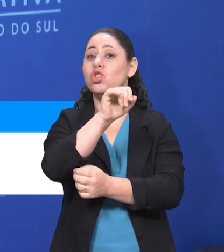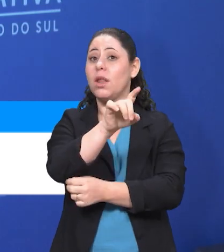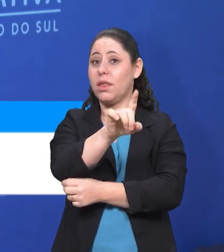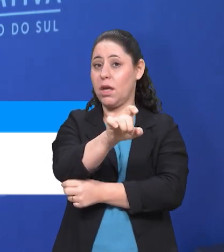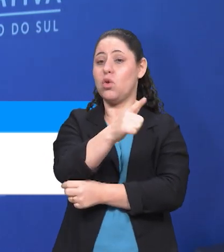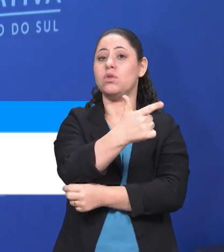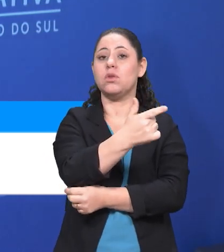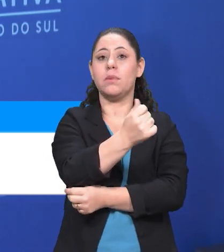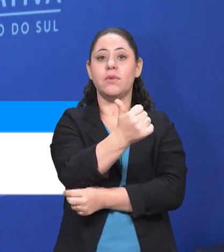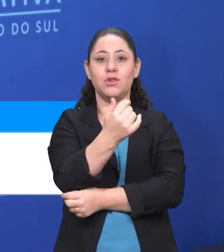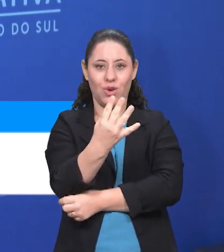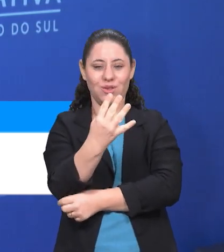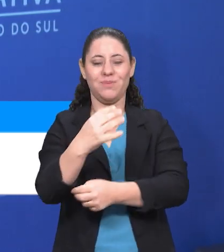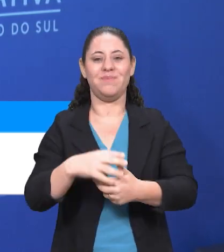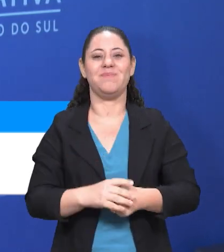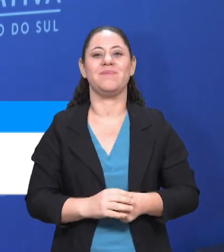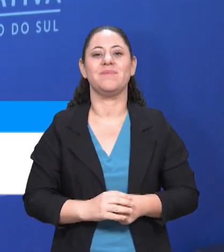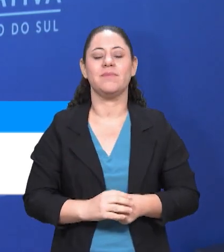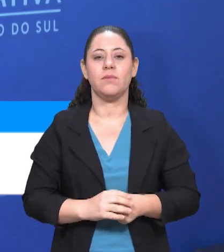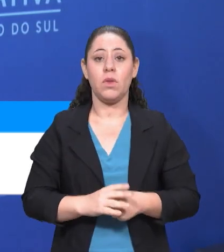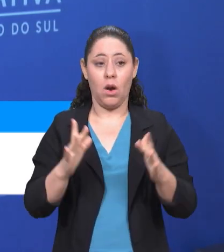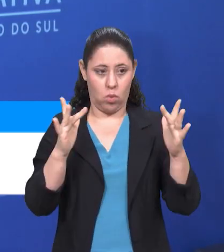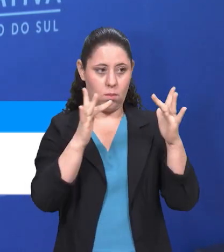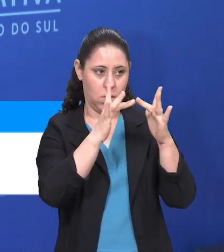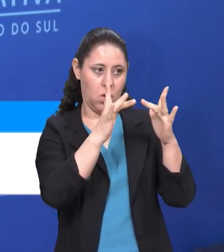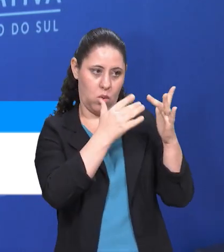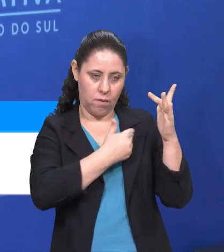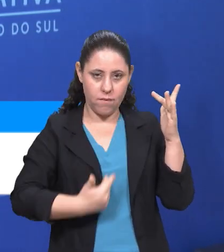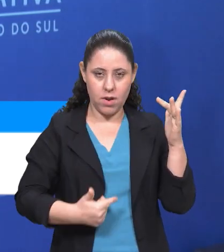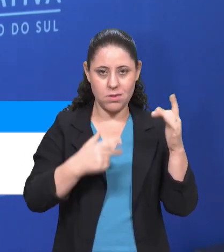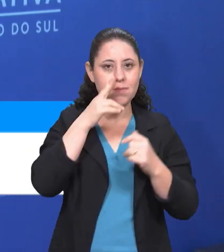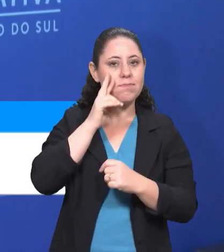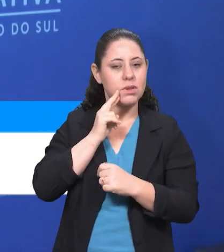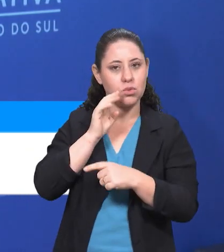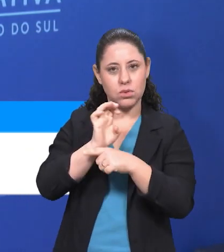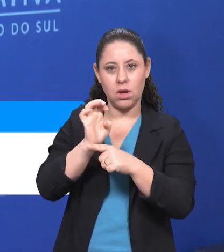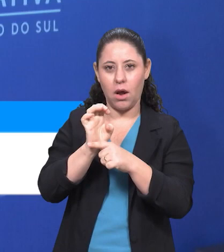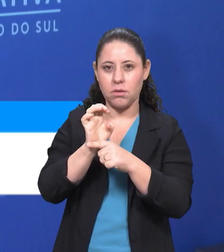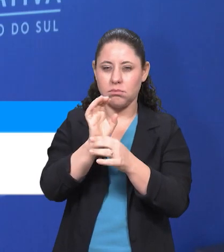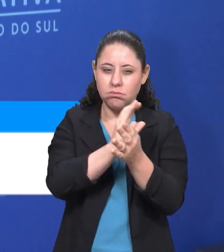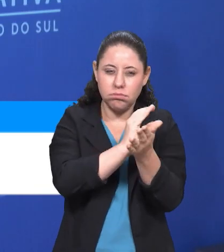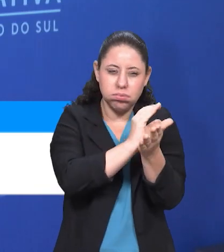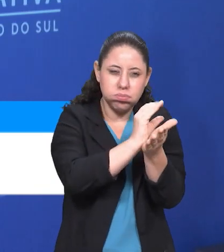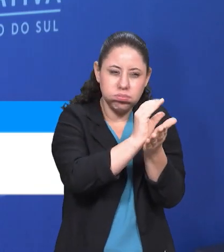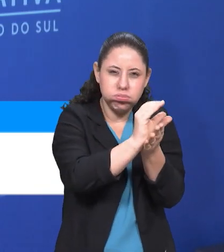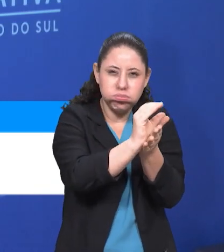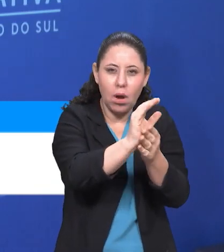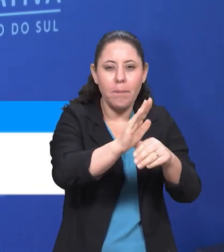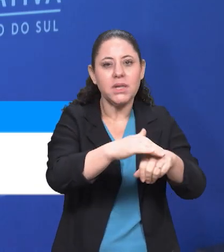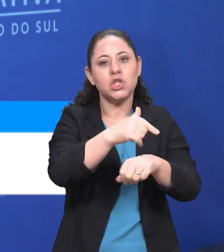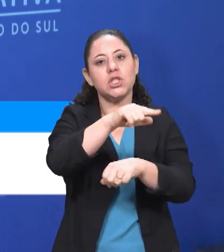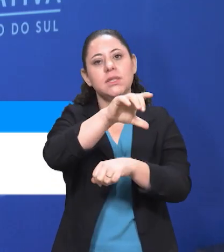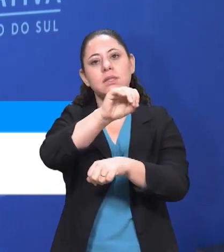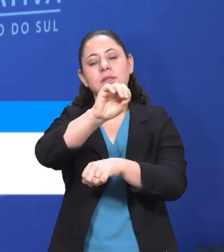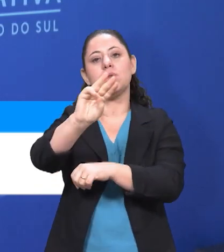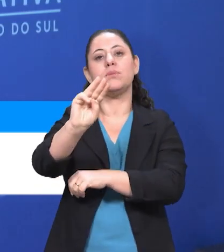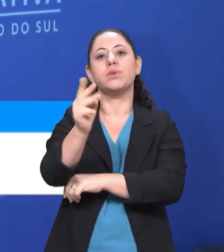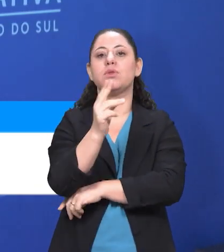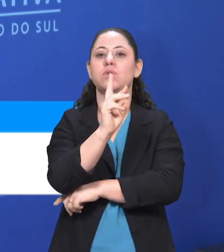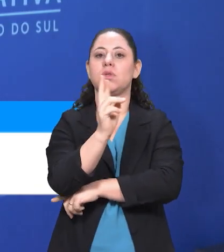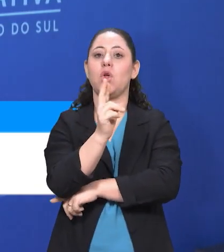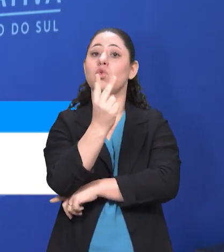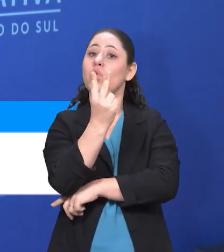do dia 1eo de janeiro de 2024 de acordo com o governo do estado serão investidos mais de 700